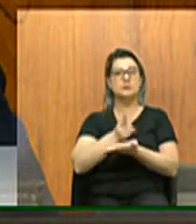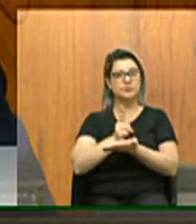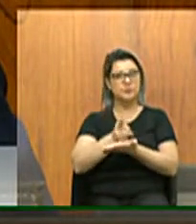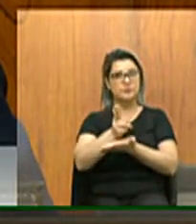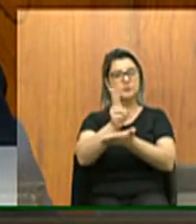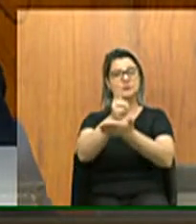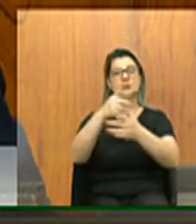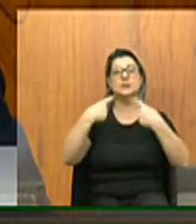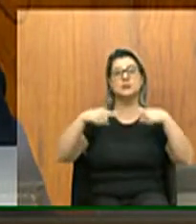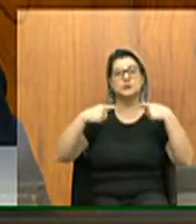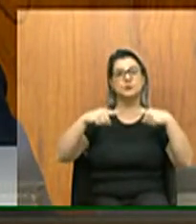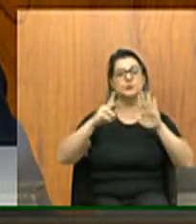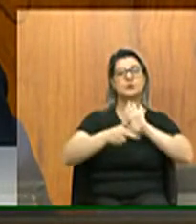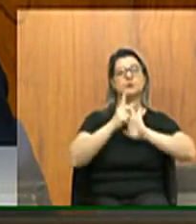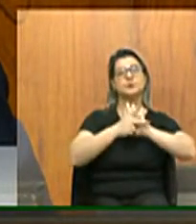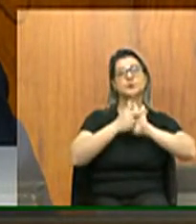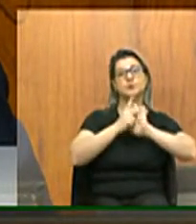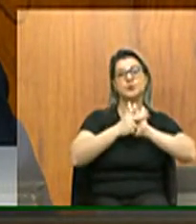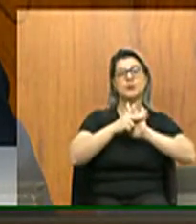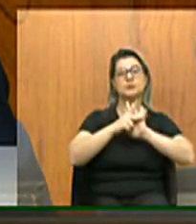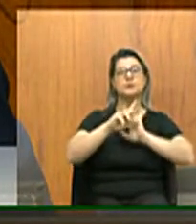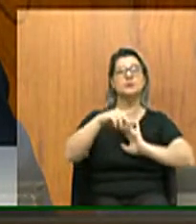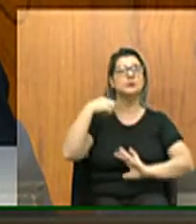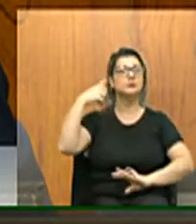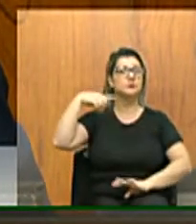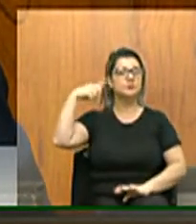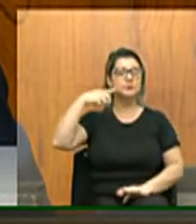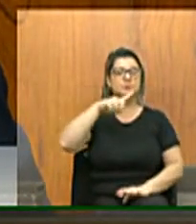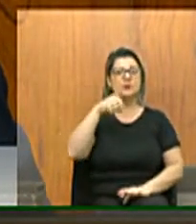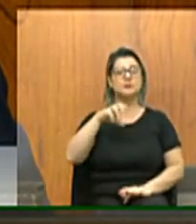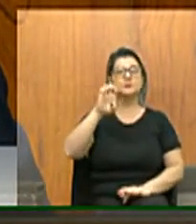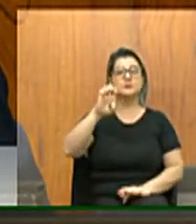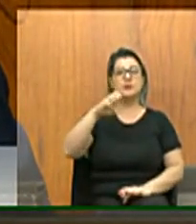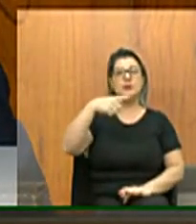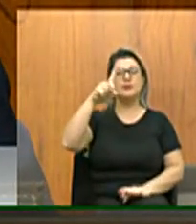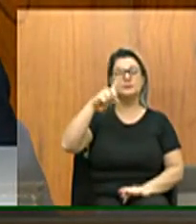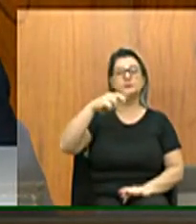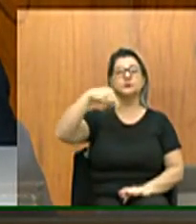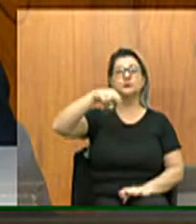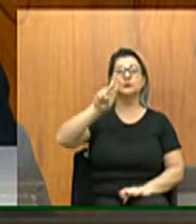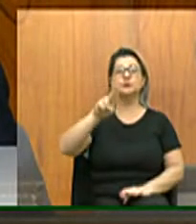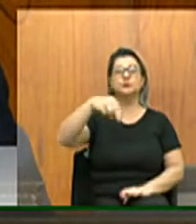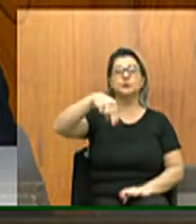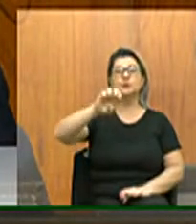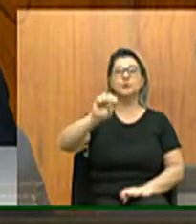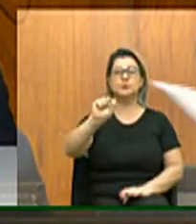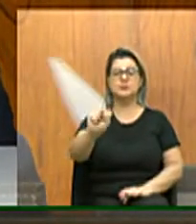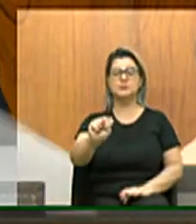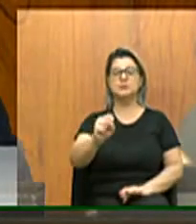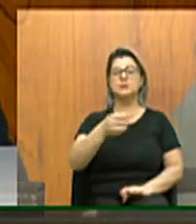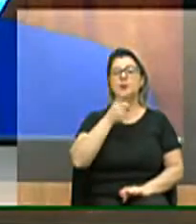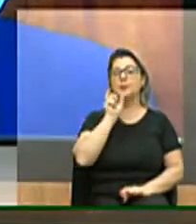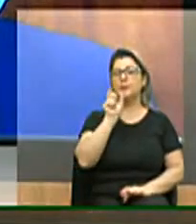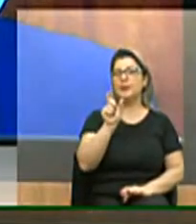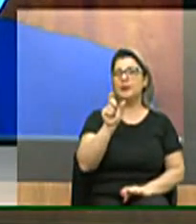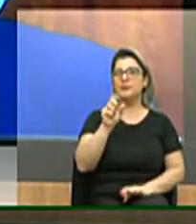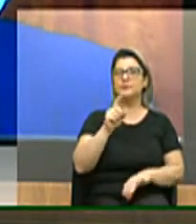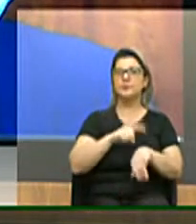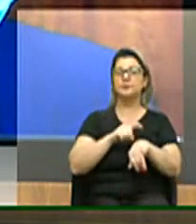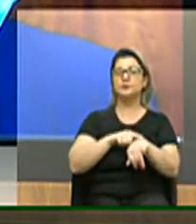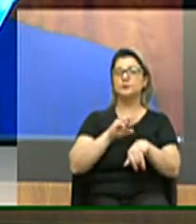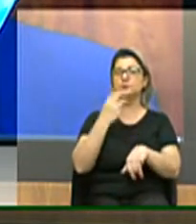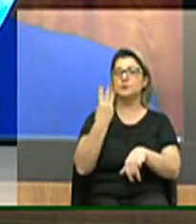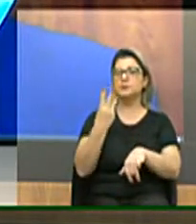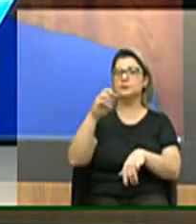andamento aqui na discussão do projeto. Deputado Zé Nunes, a palavra está à sua disposição pelo tempo regimental de 3 minutos.